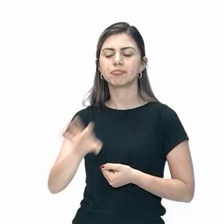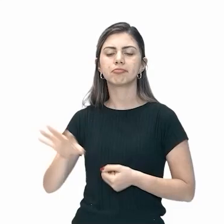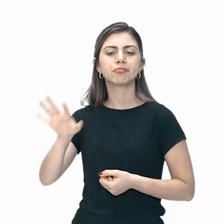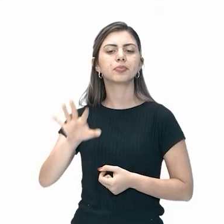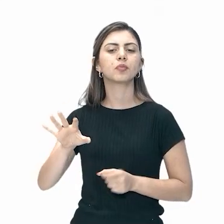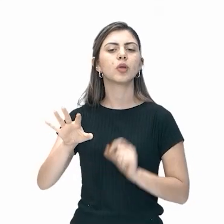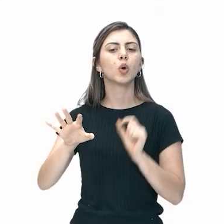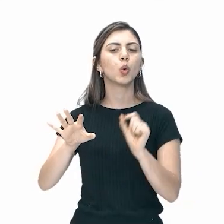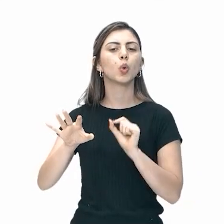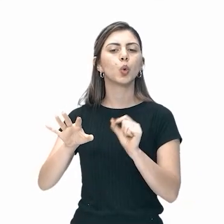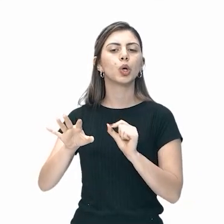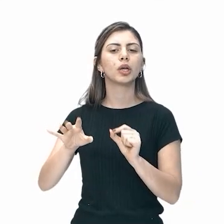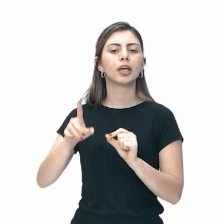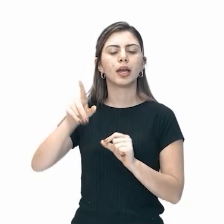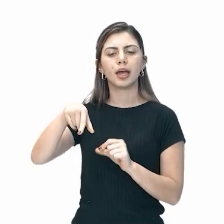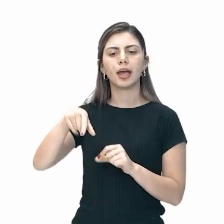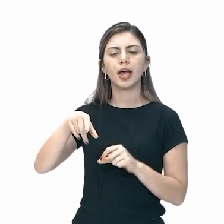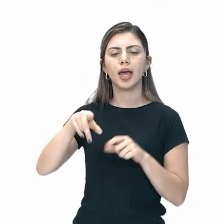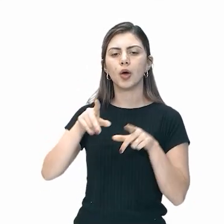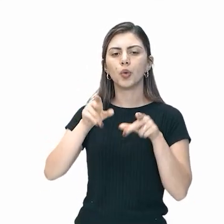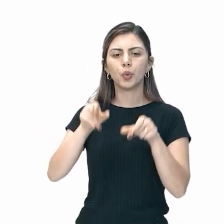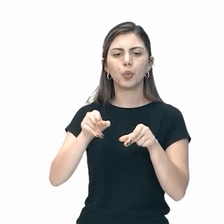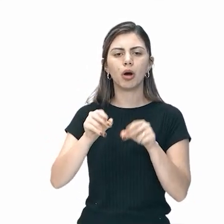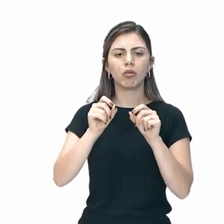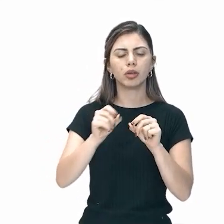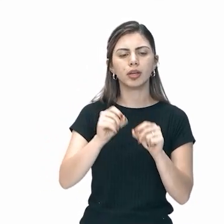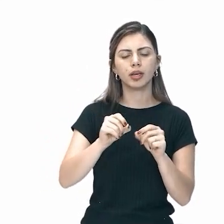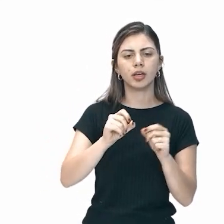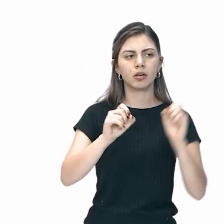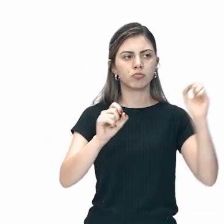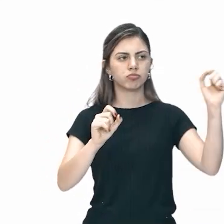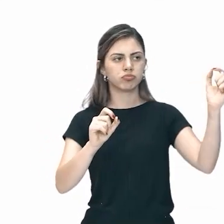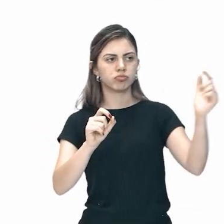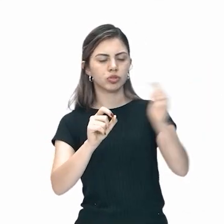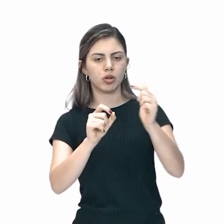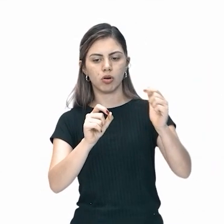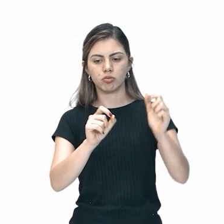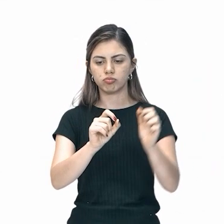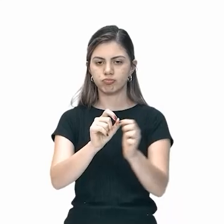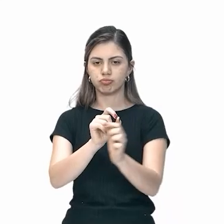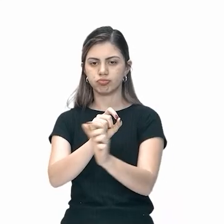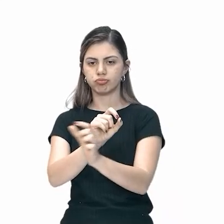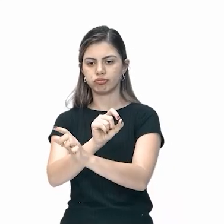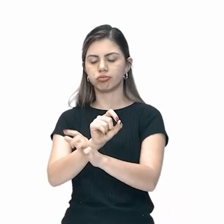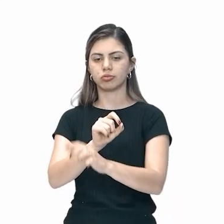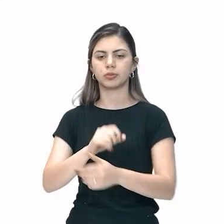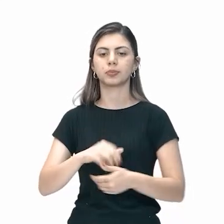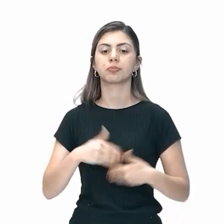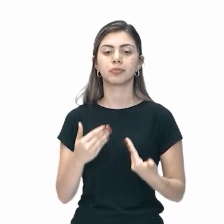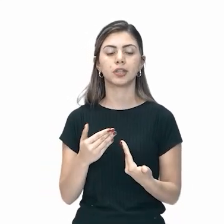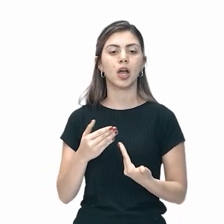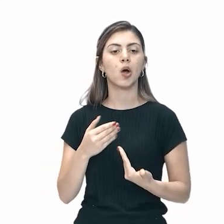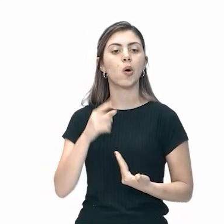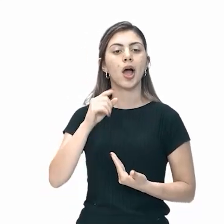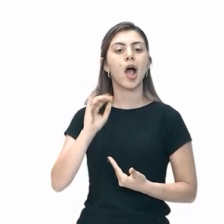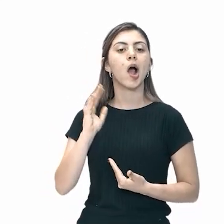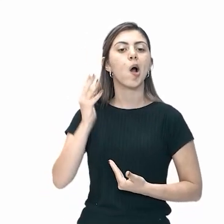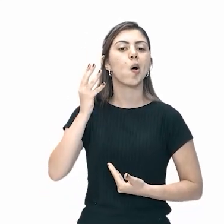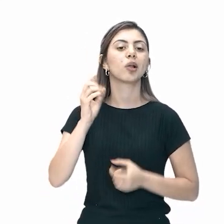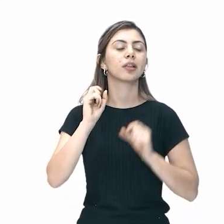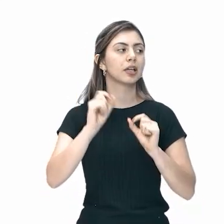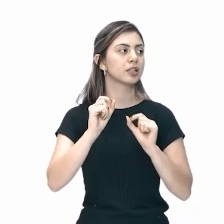onde parece que os raios de luz vêm, tá, gente? Esse processo, ele ocorre em